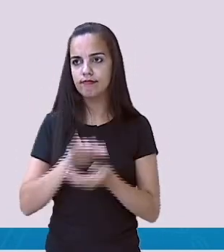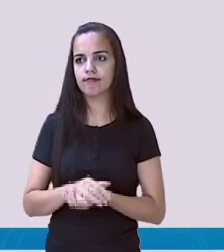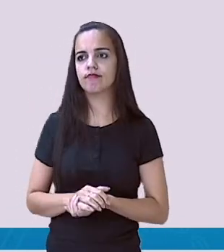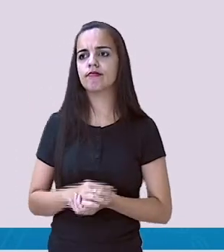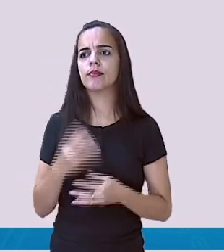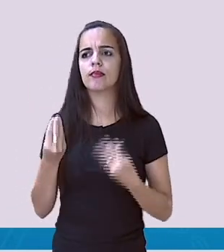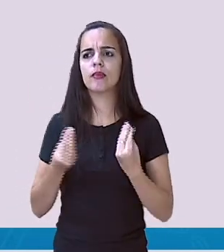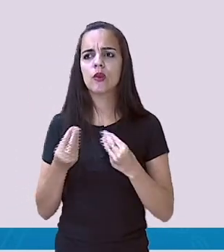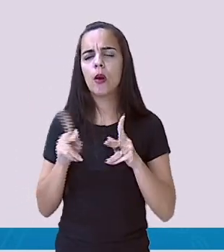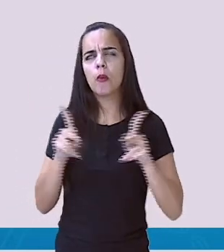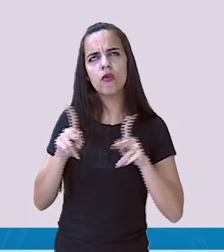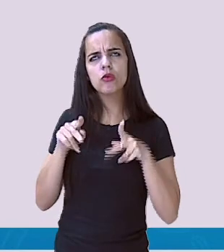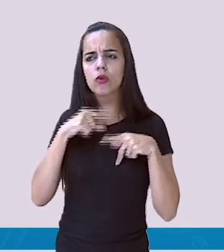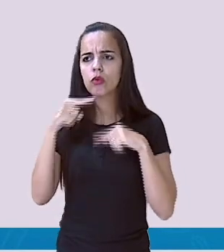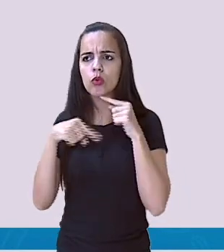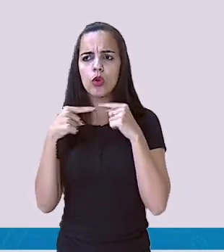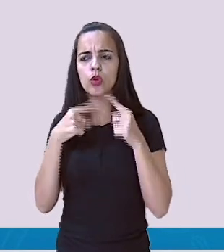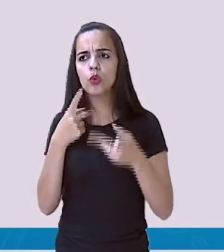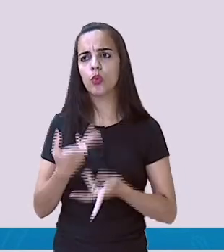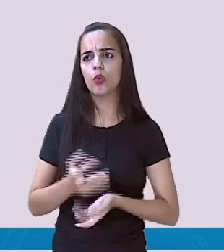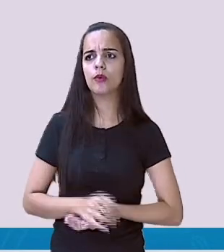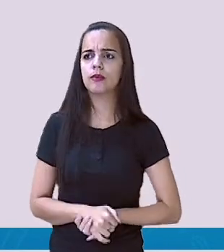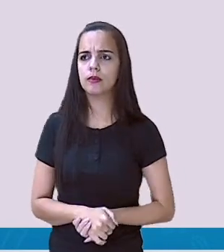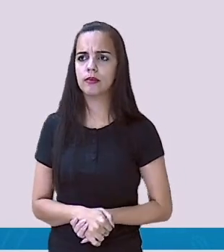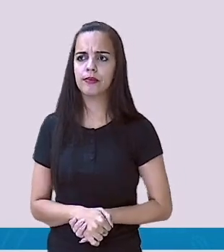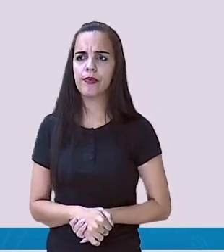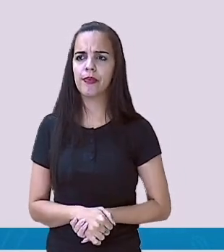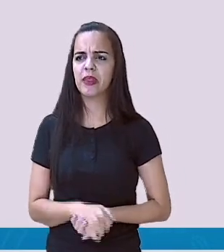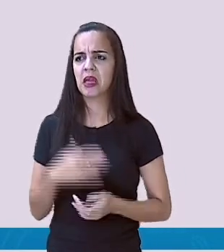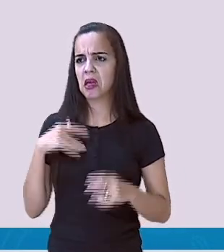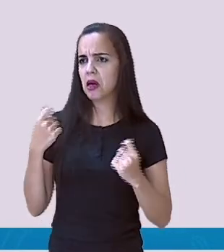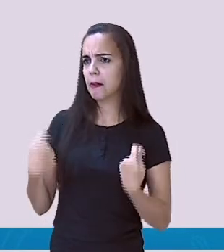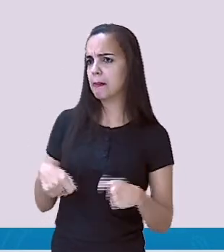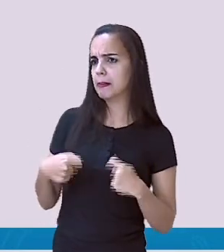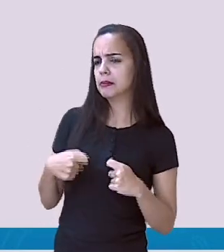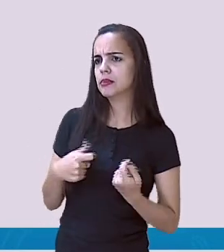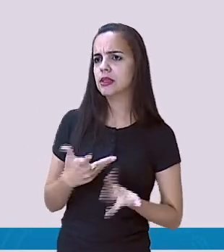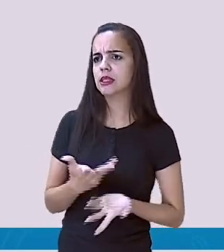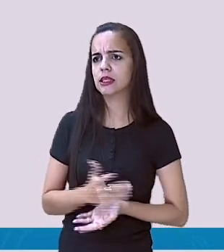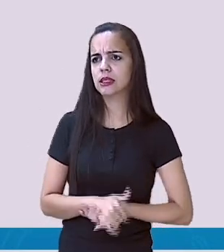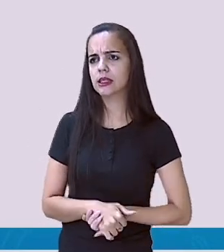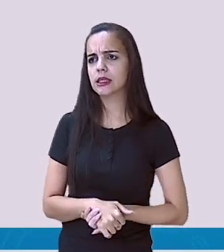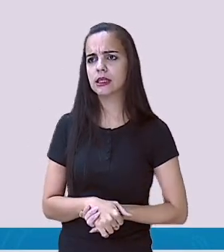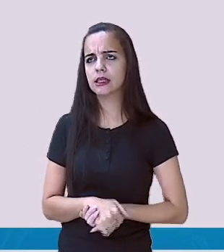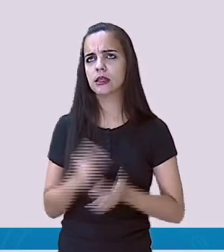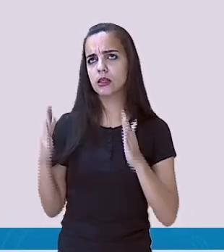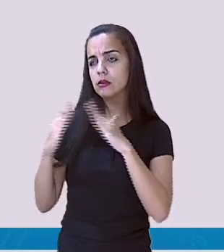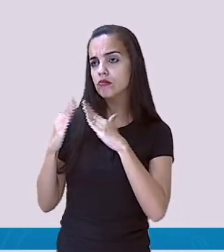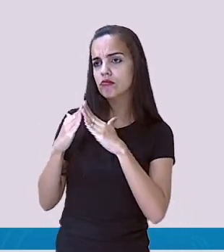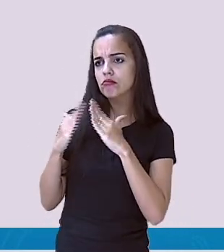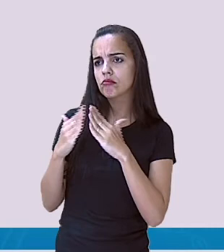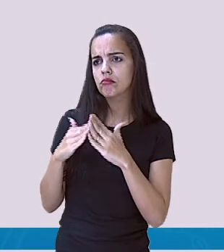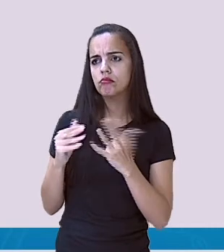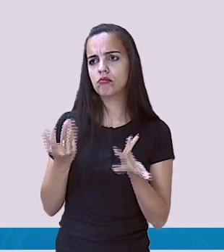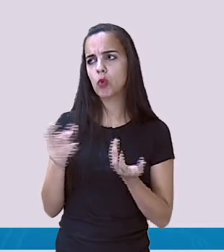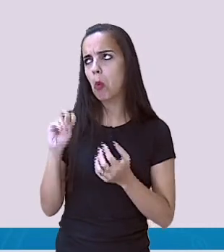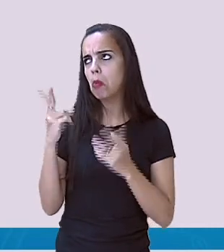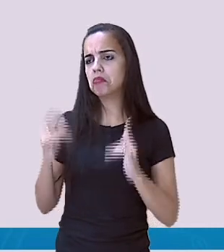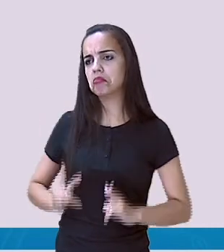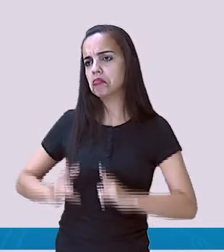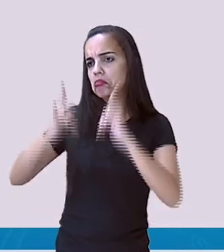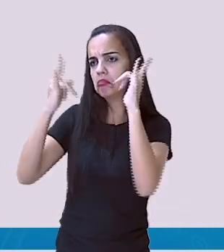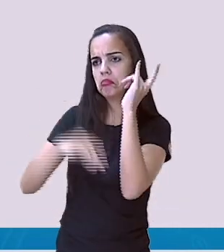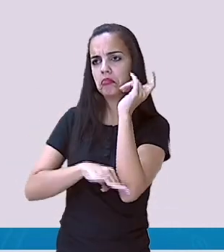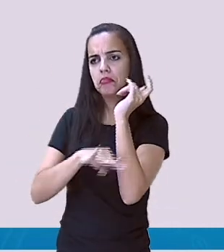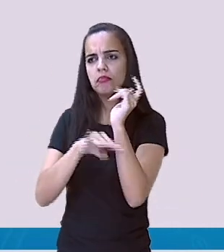Professora, eu tenho uma dúvida. Não precisa ser uma casa ou prédios